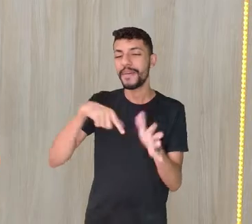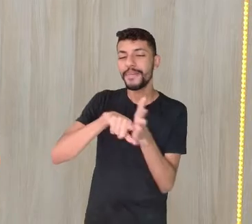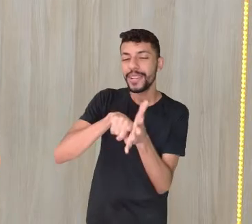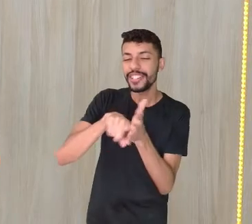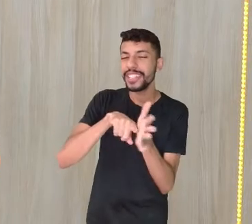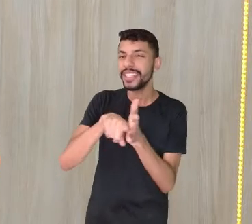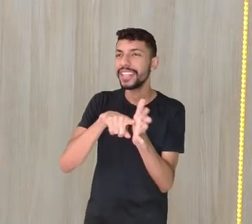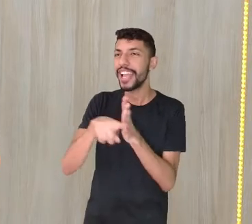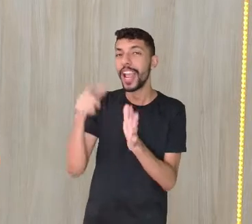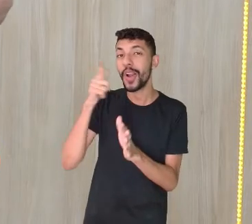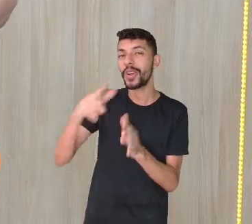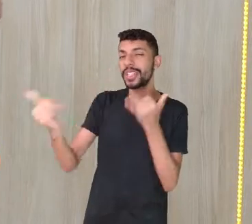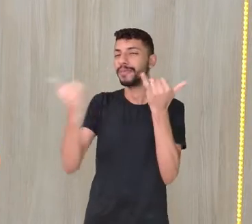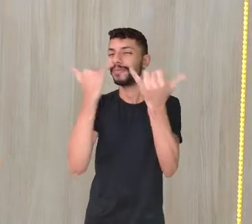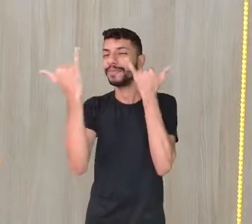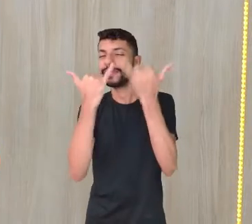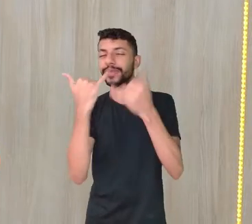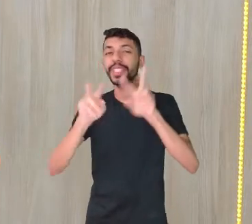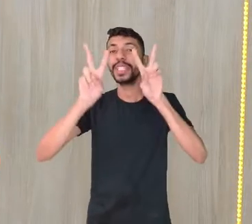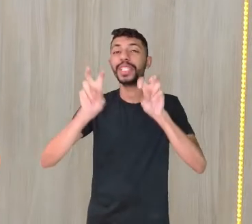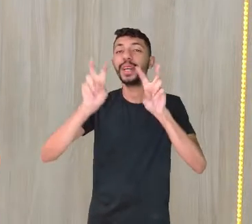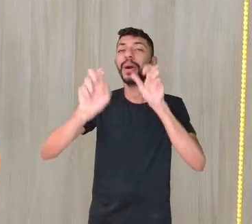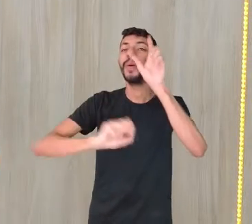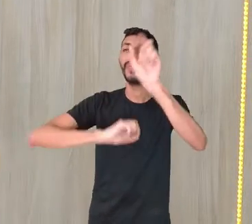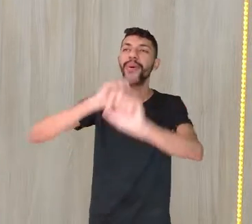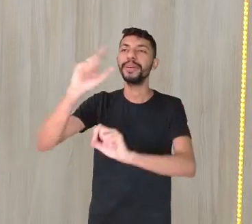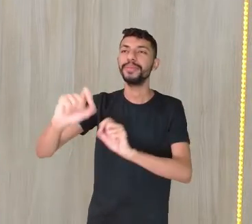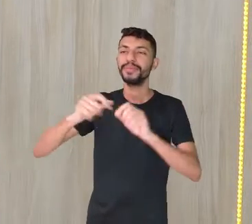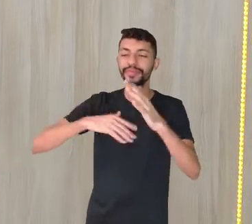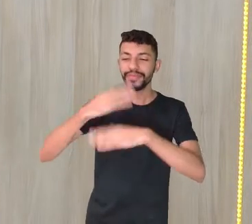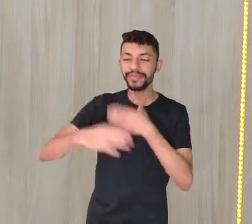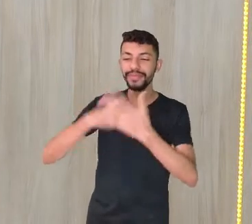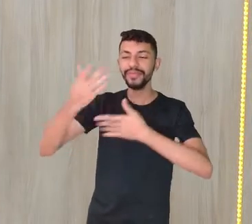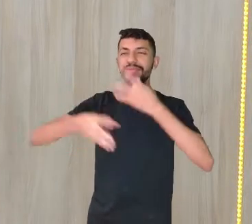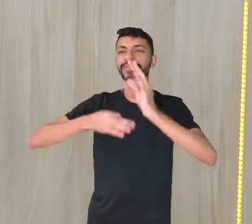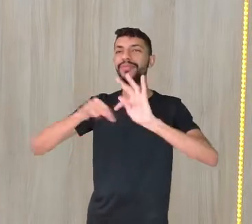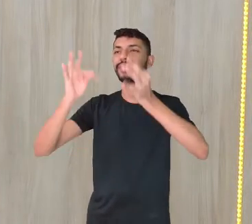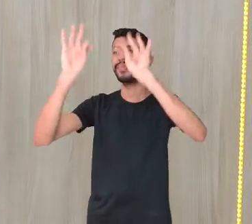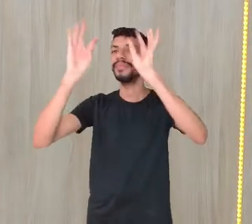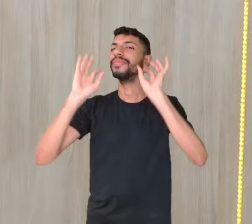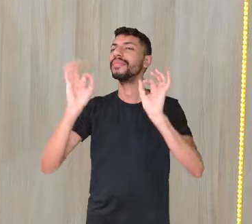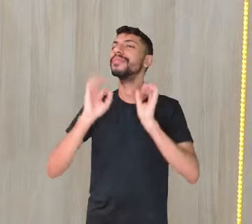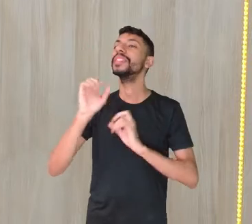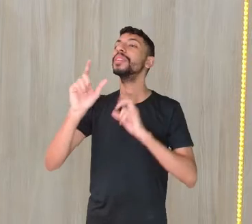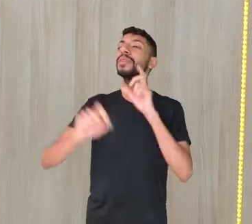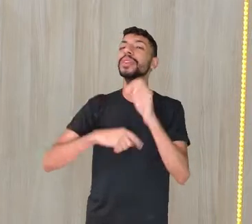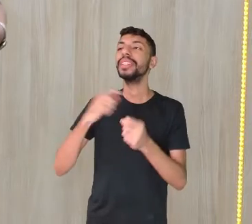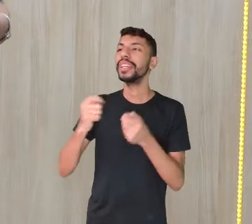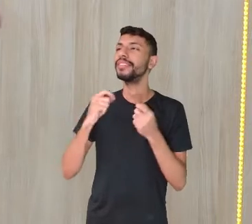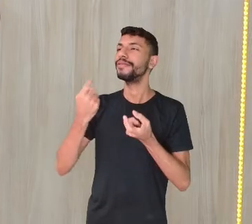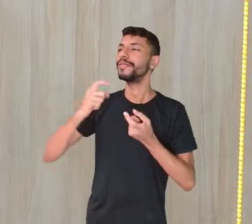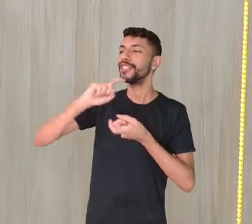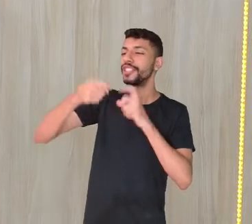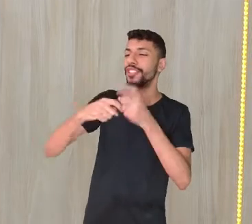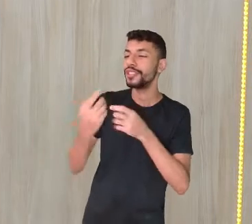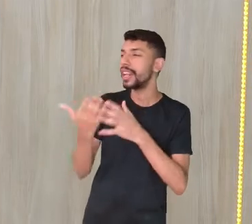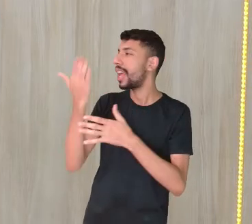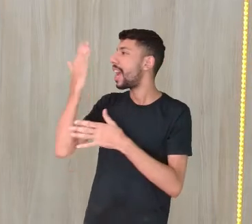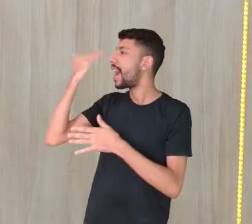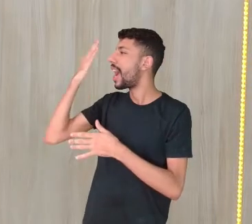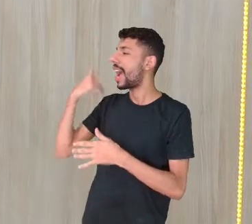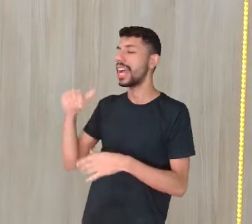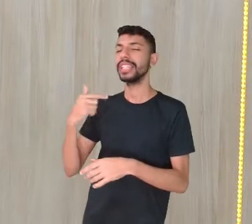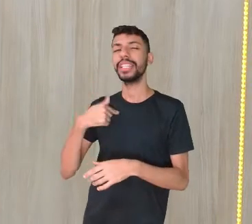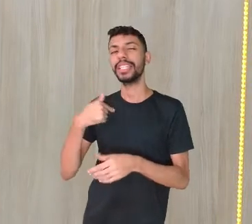algumas informações a respeito aí de avanços tecnológicos que foram falados na minha época de